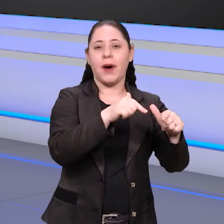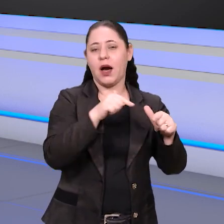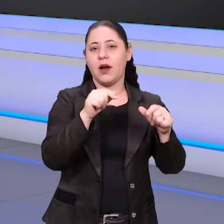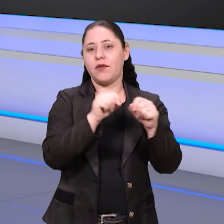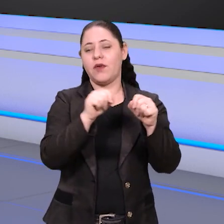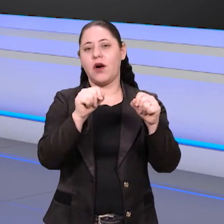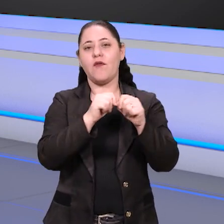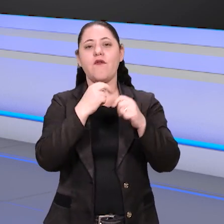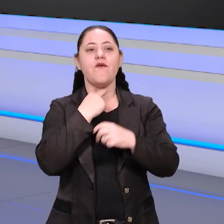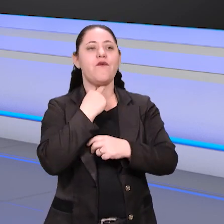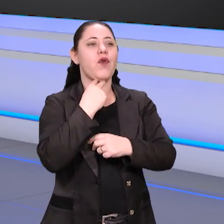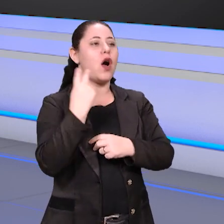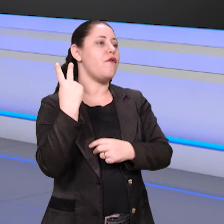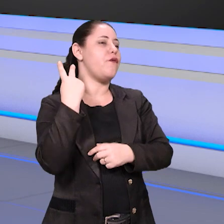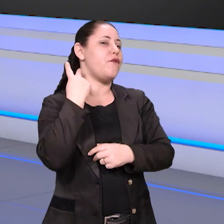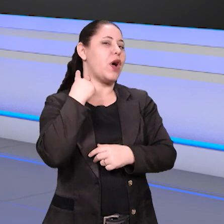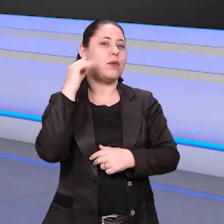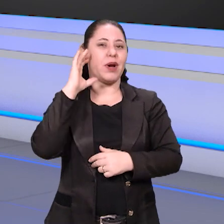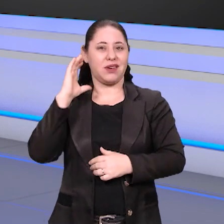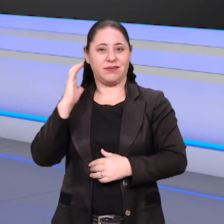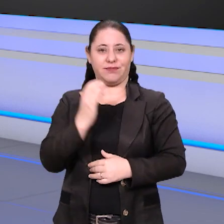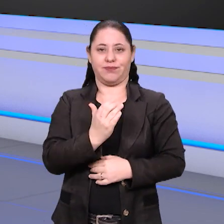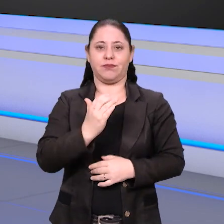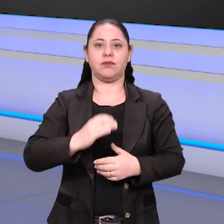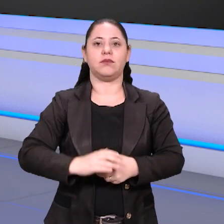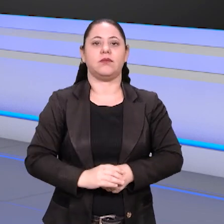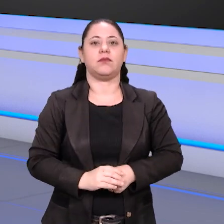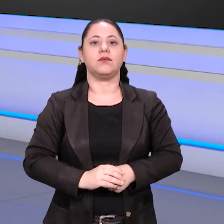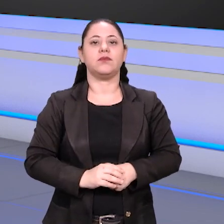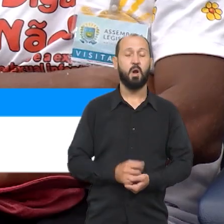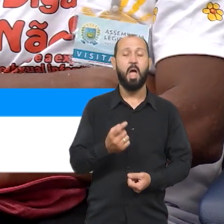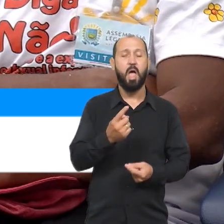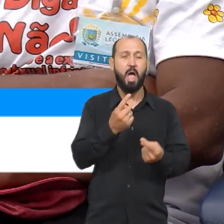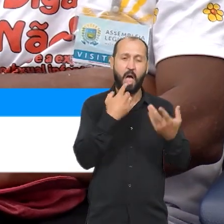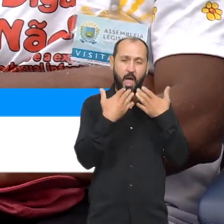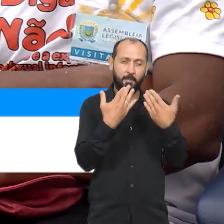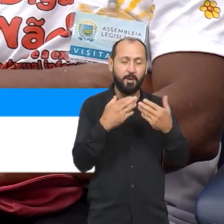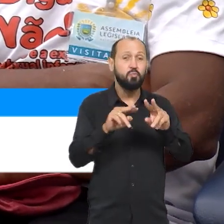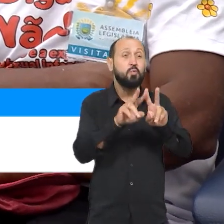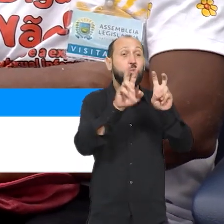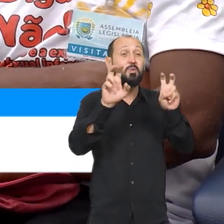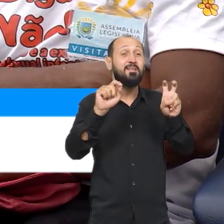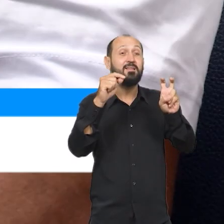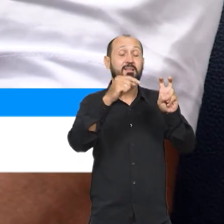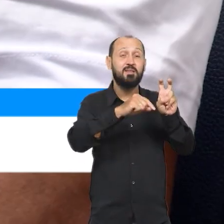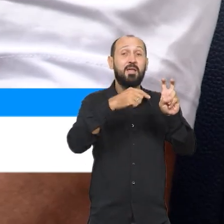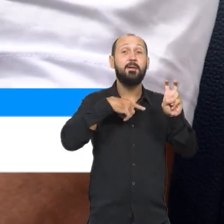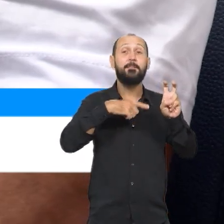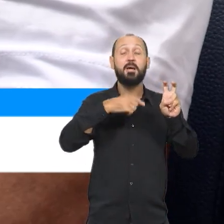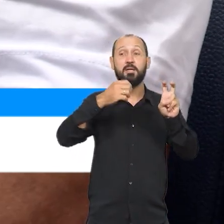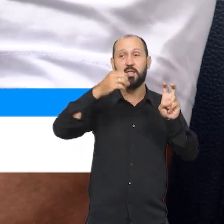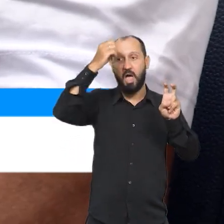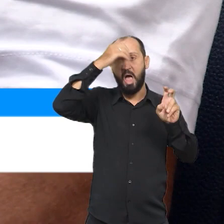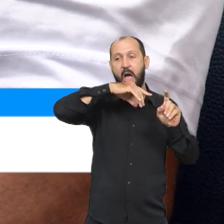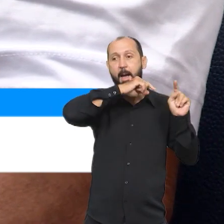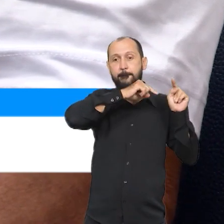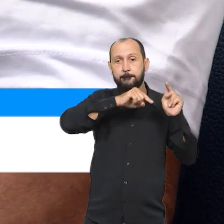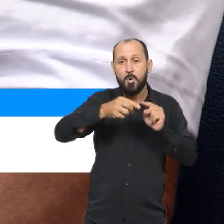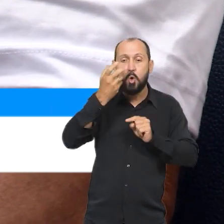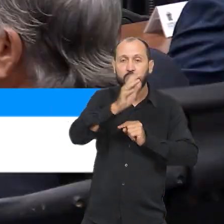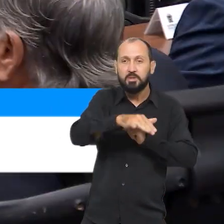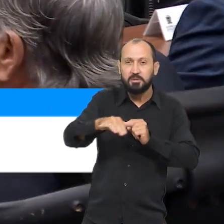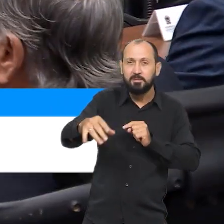as atuações que dão voz às vítimas desses crimes. Os debates envolvendo o combate e a prevenção do